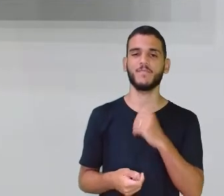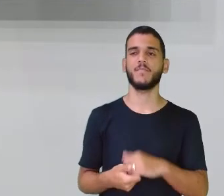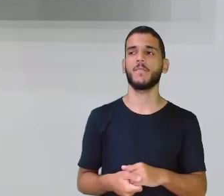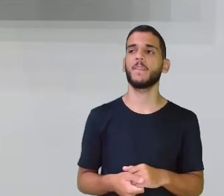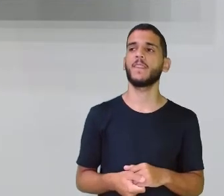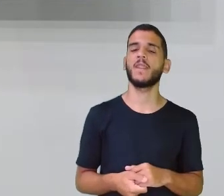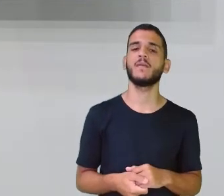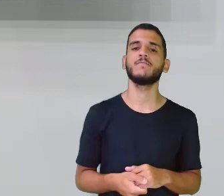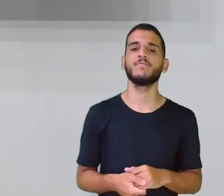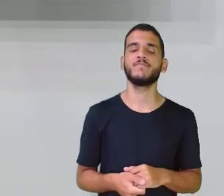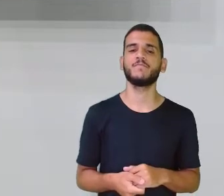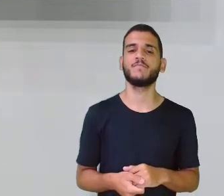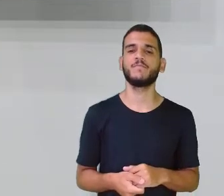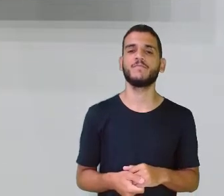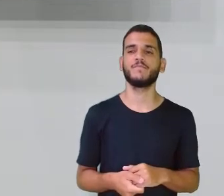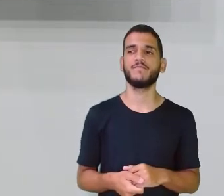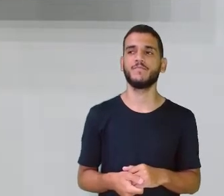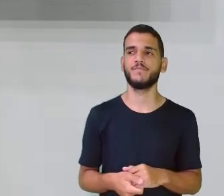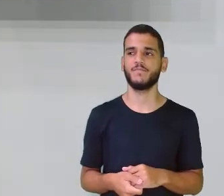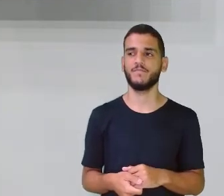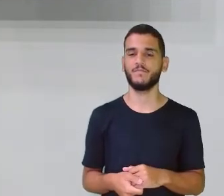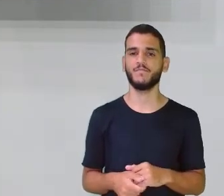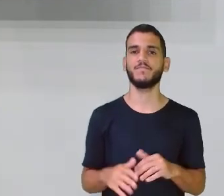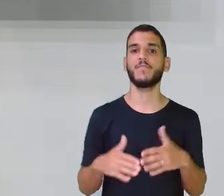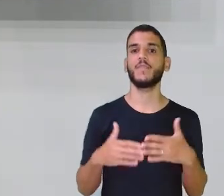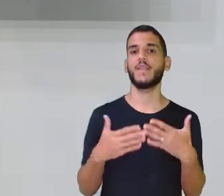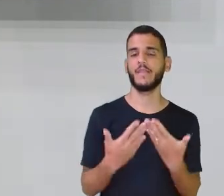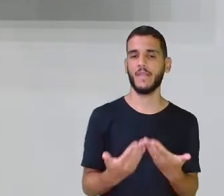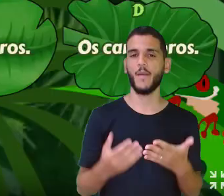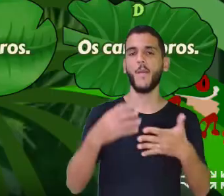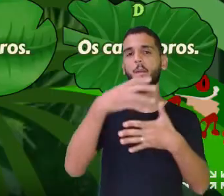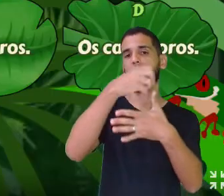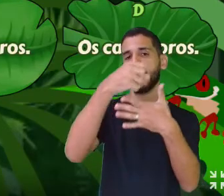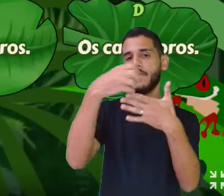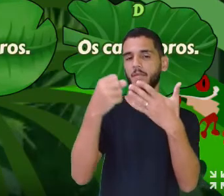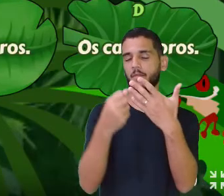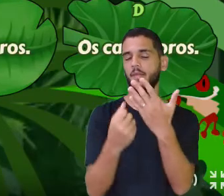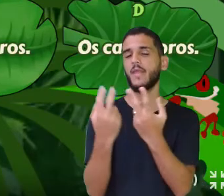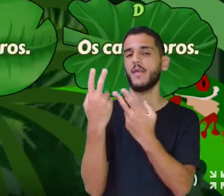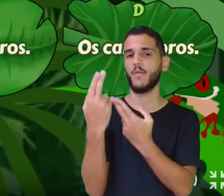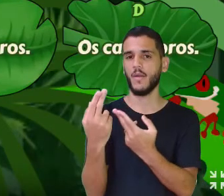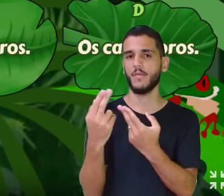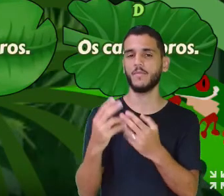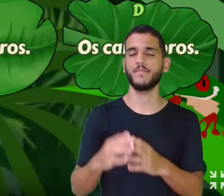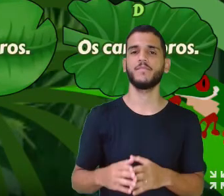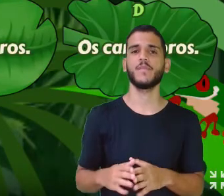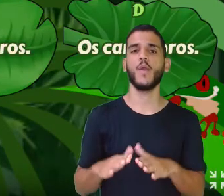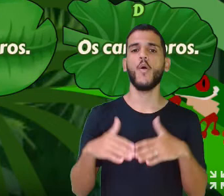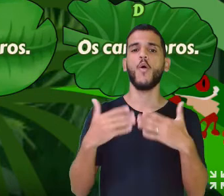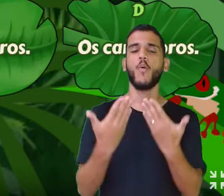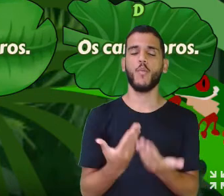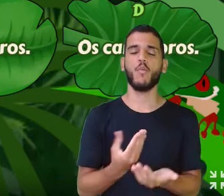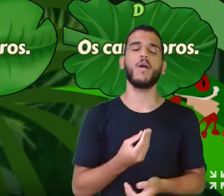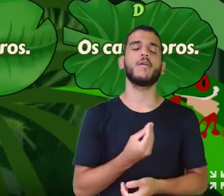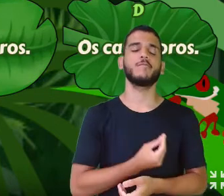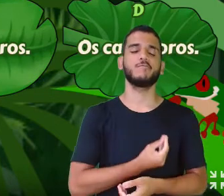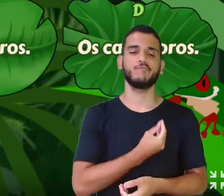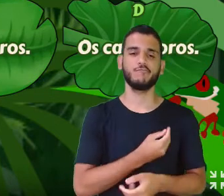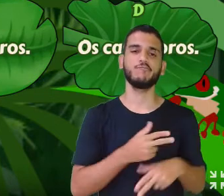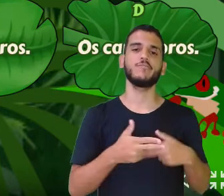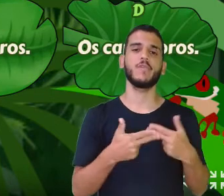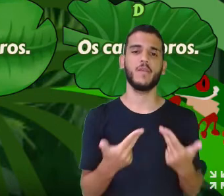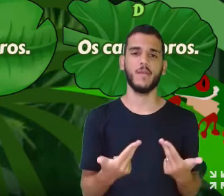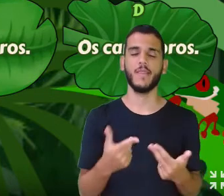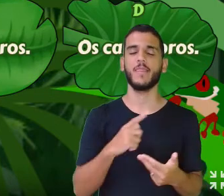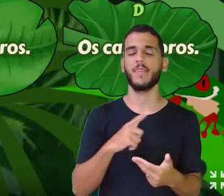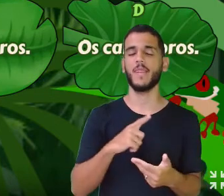Então, aqui, na mesma cadeia alimentar, qual ser vivo ocupa a primeira posição na cadeia alimentar?